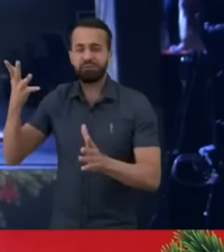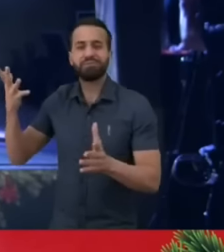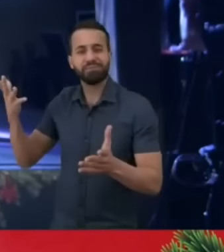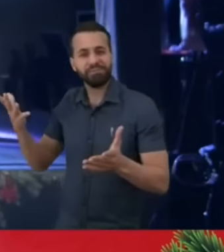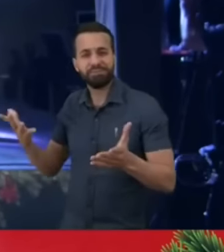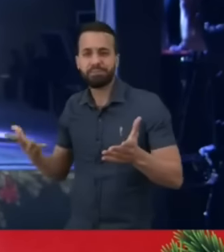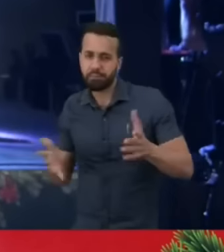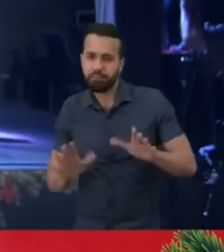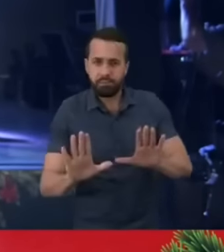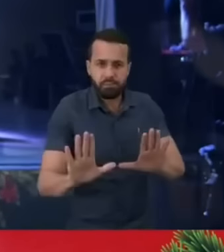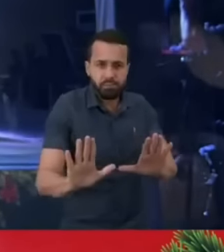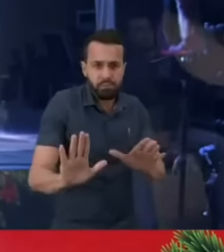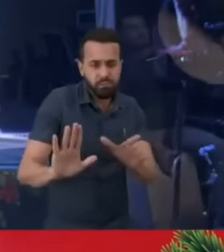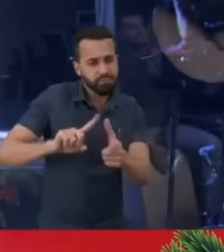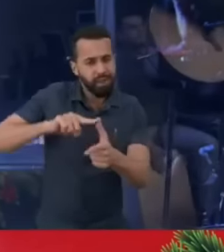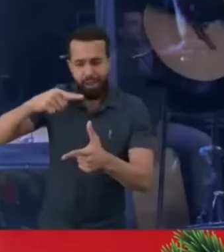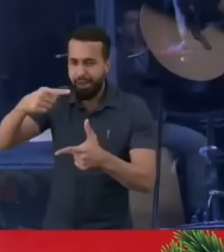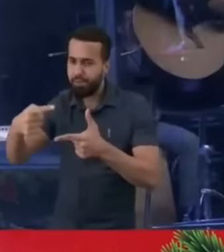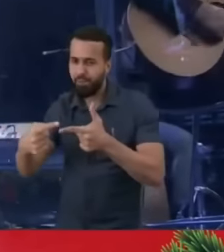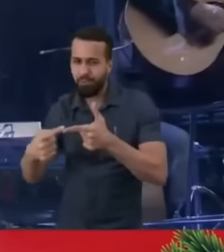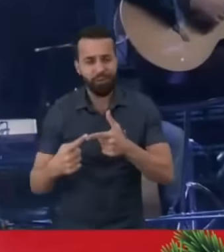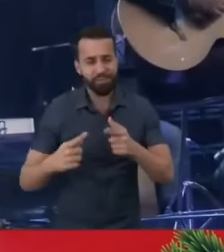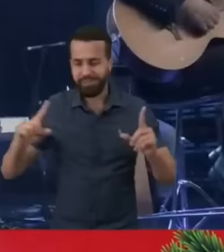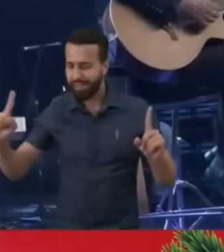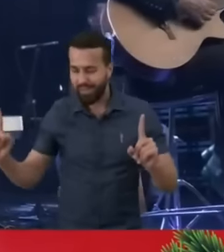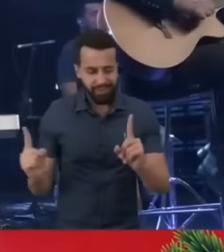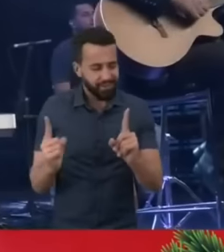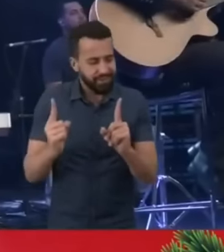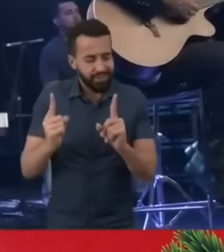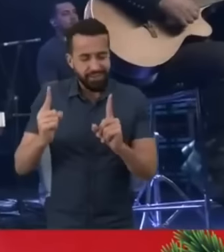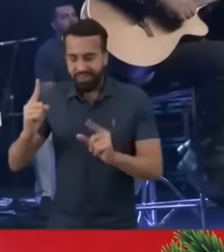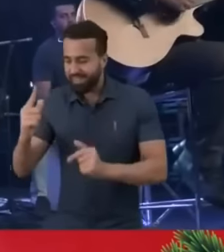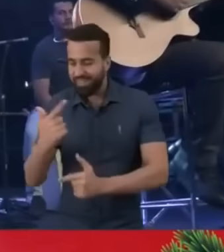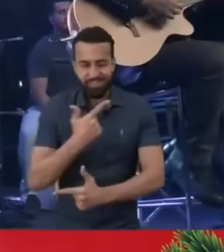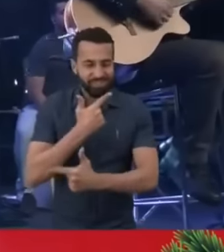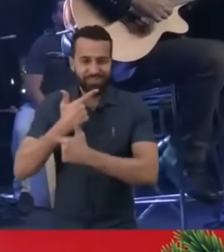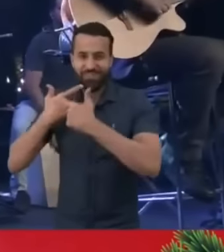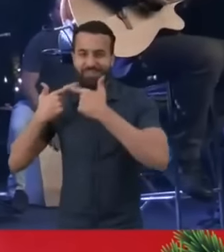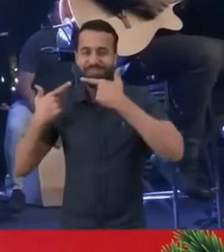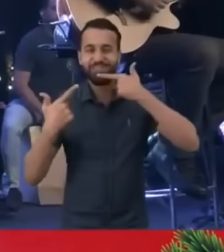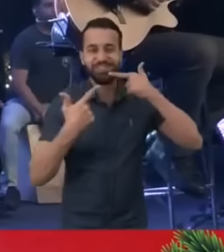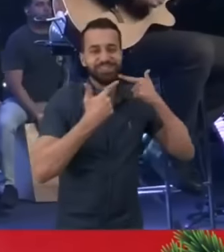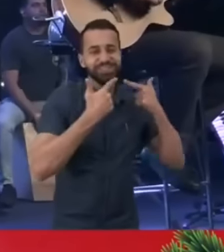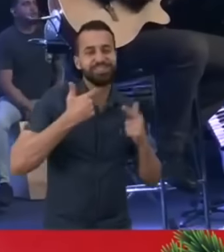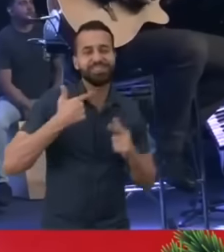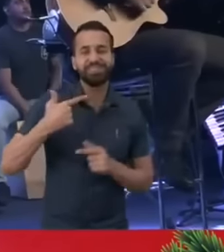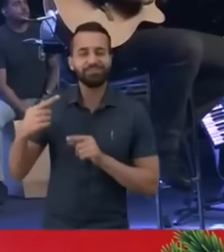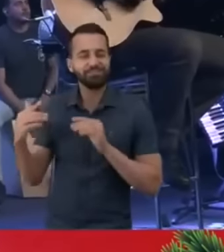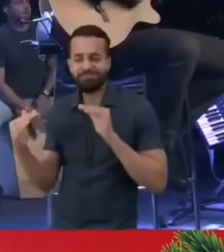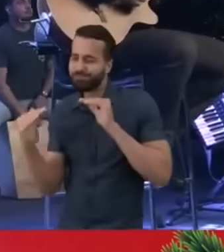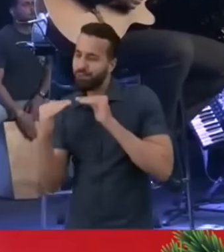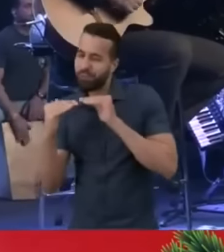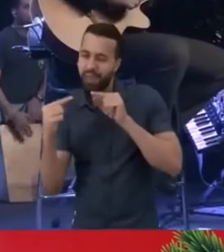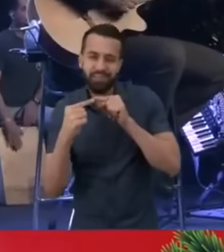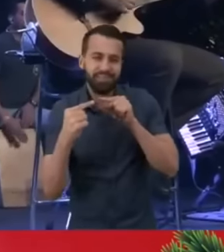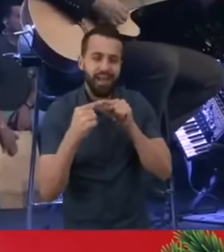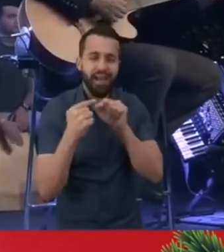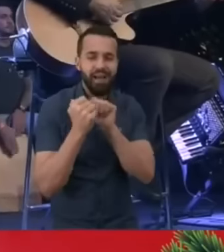Se depois vamos nós a sorrir, ficar de bem no fim.